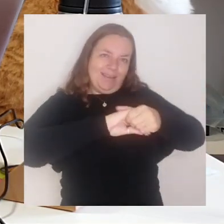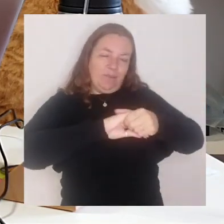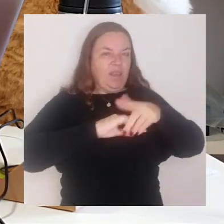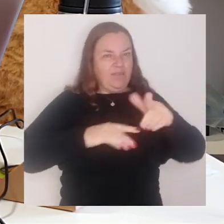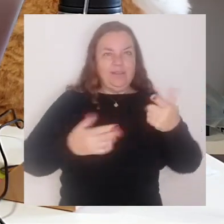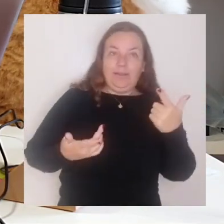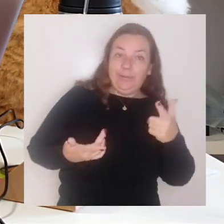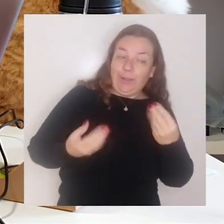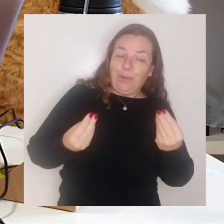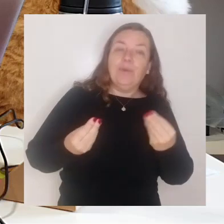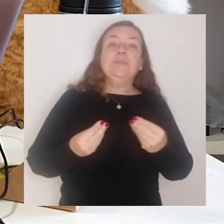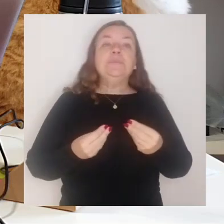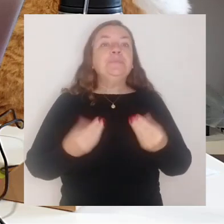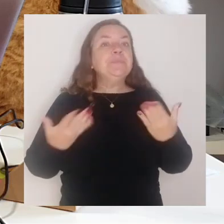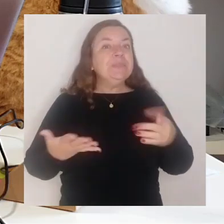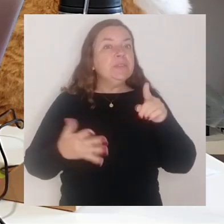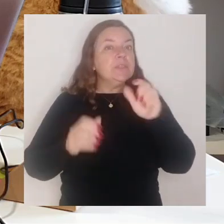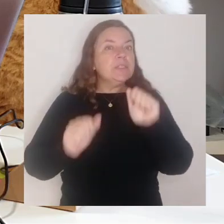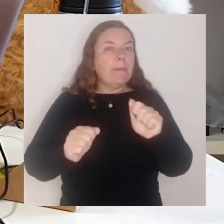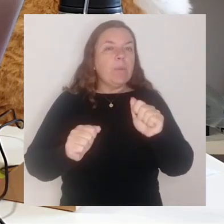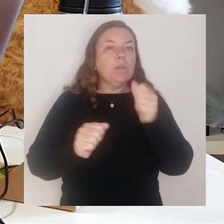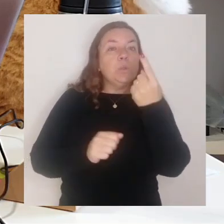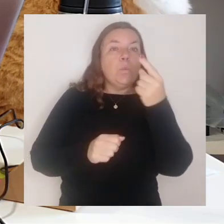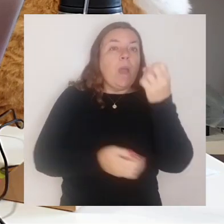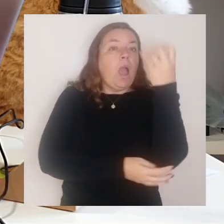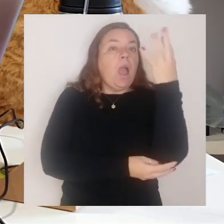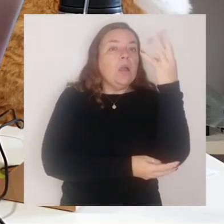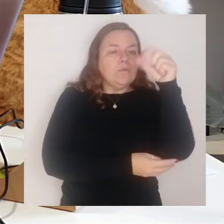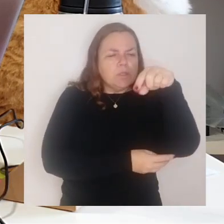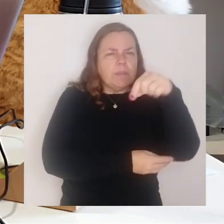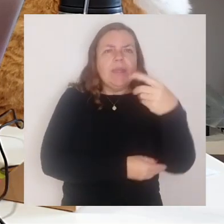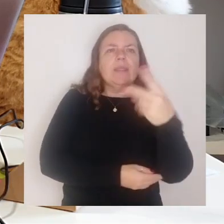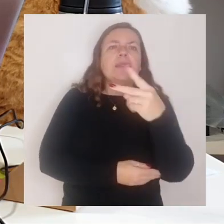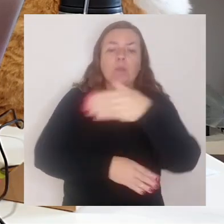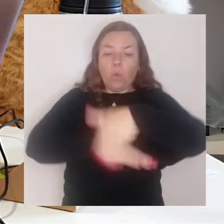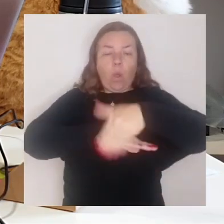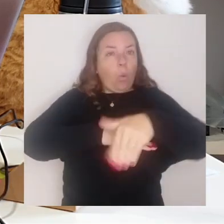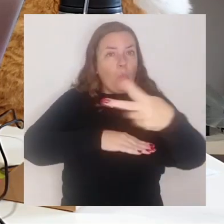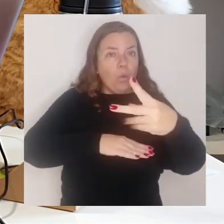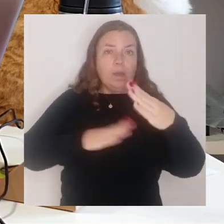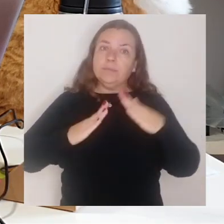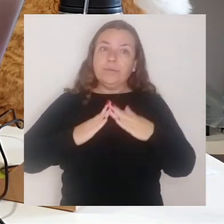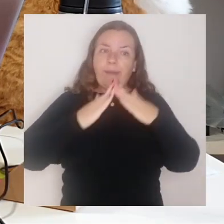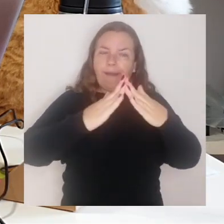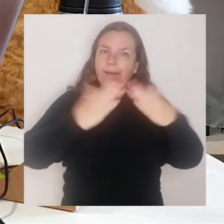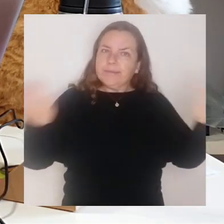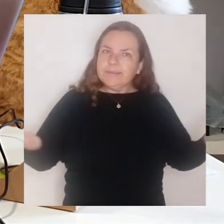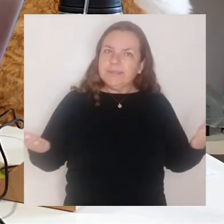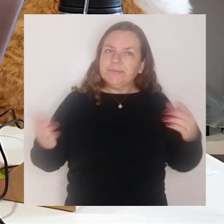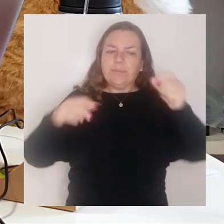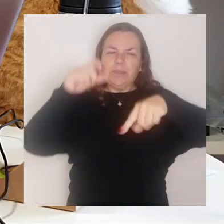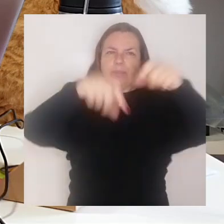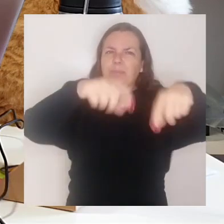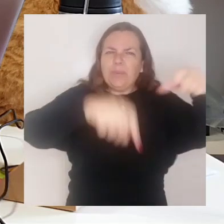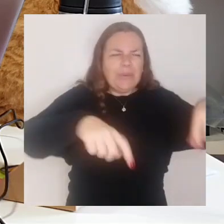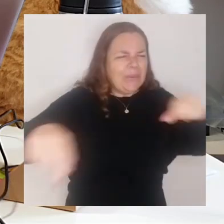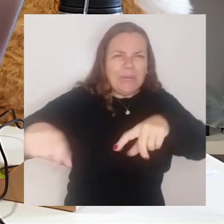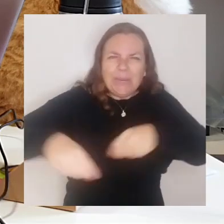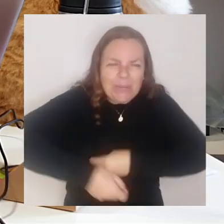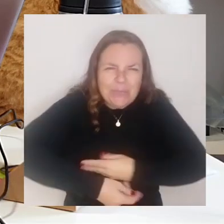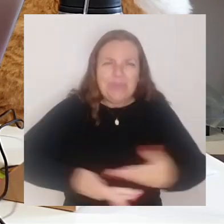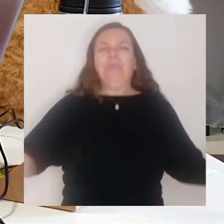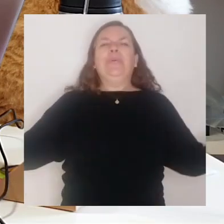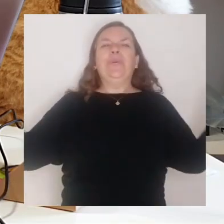tem condição de doar financeiramente, que tal plantar uma árvore aí na frente da sua casa, aí na rua de casa, enfim, plante, plante, plante, plante,